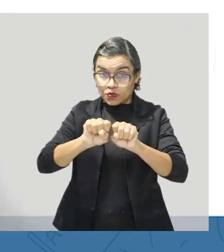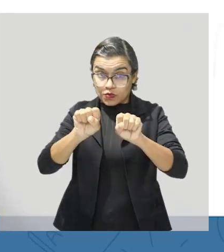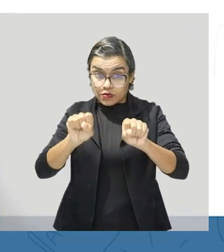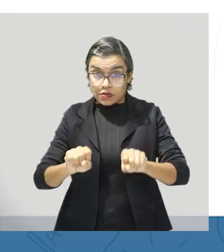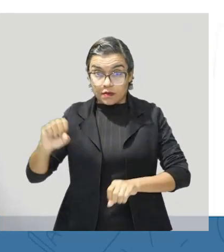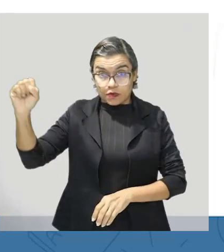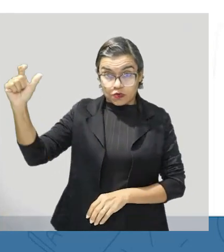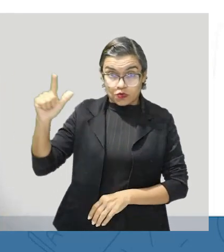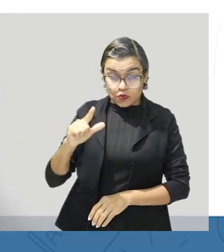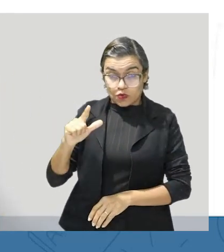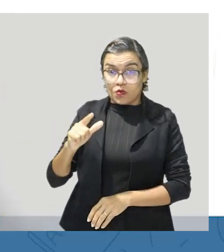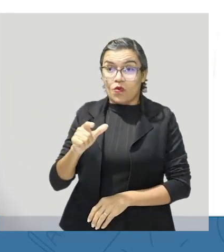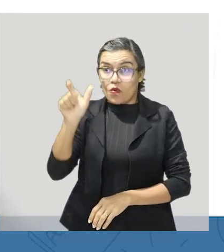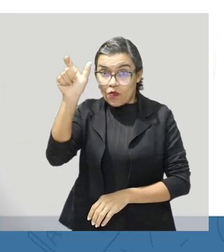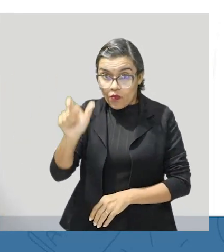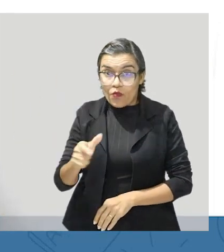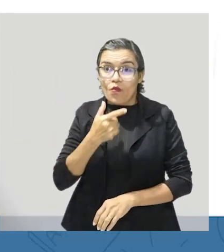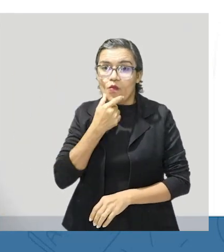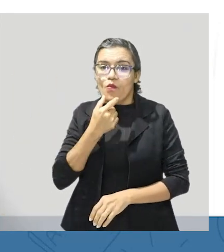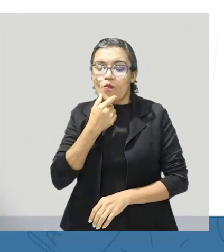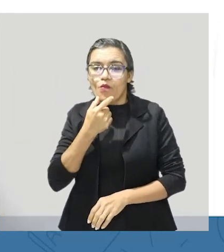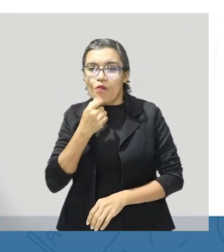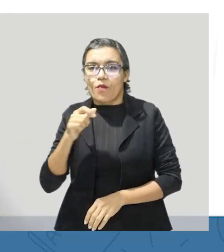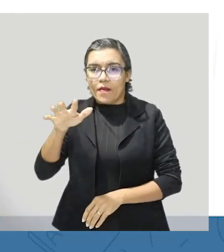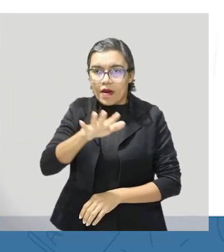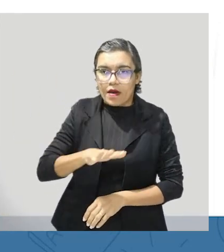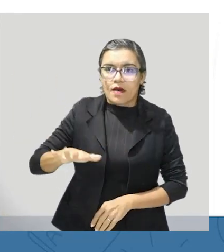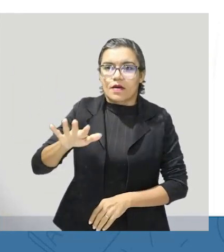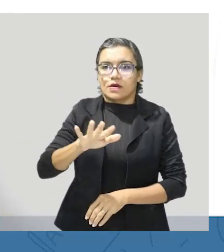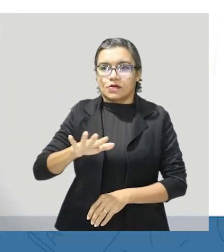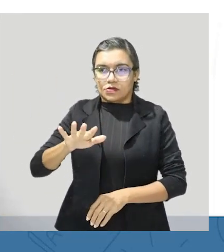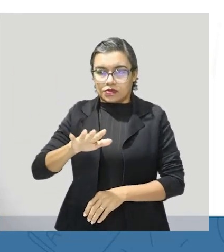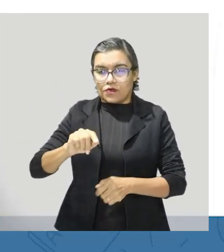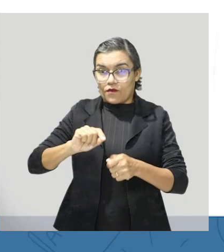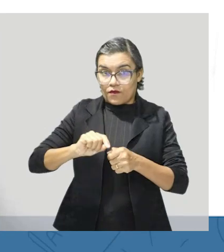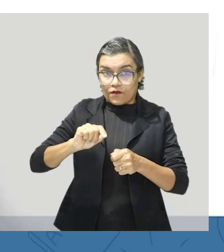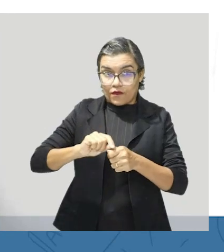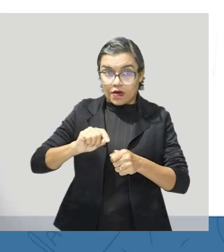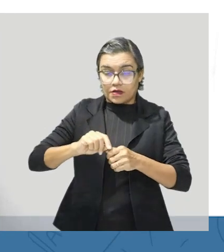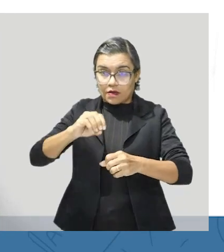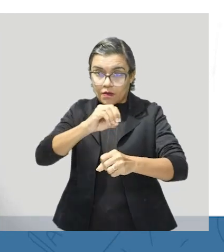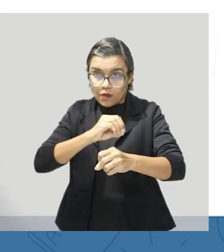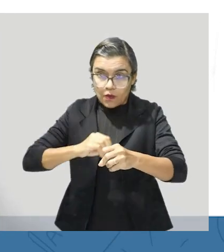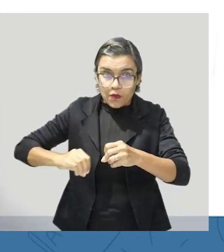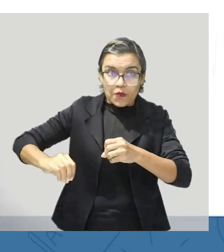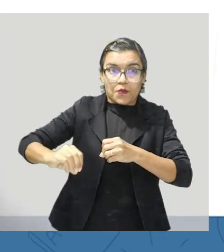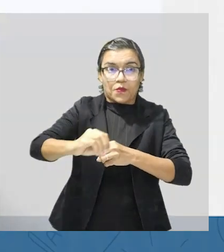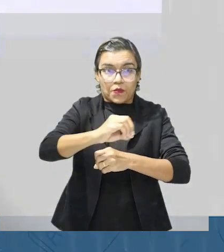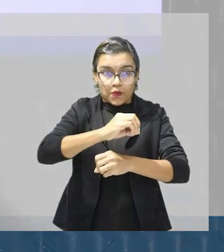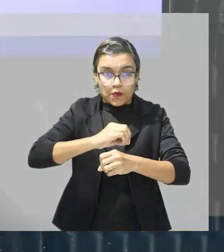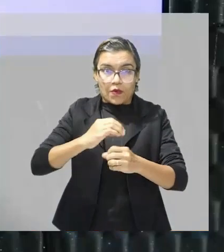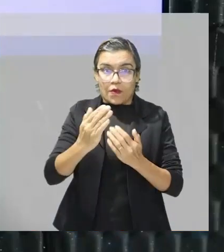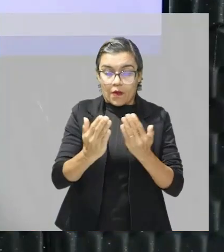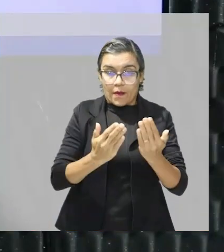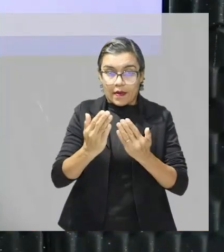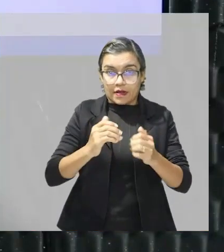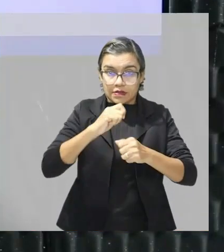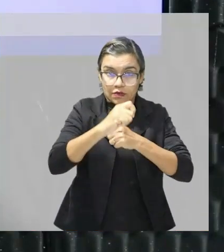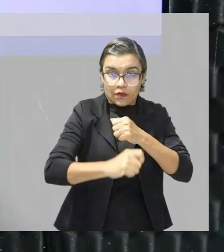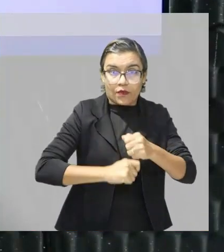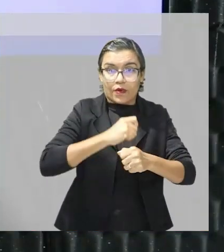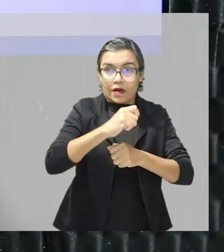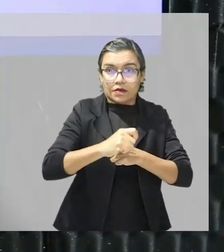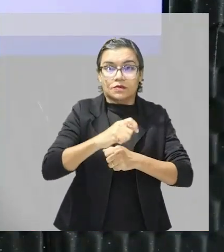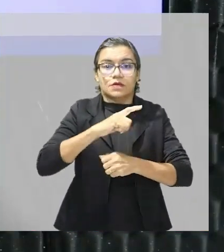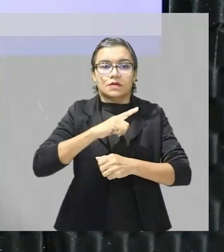a região constituída pelos planetas em comparação com o átomo caracterizava-se por